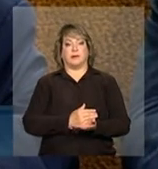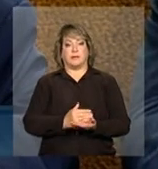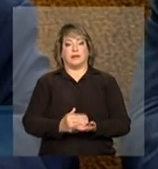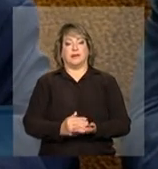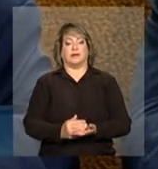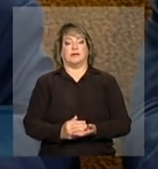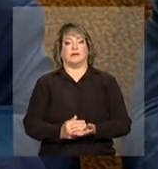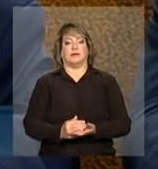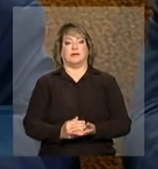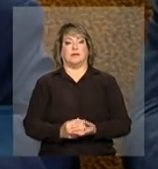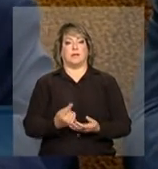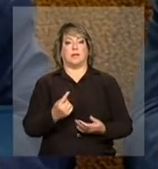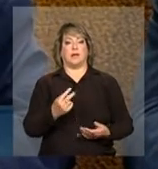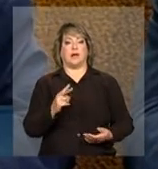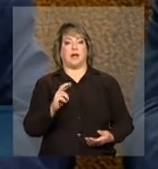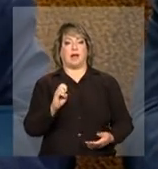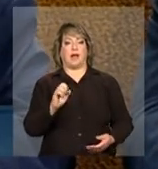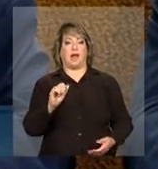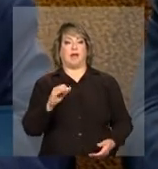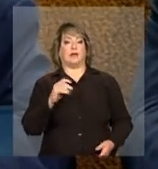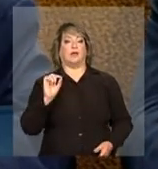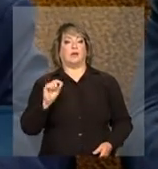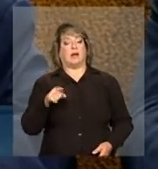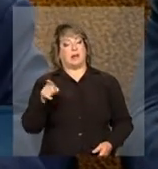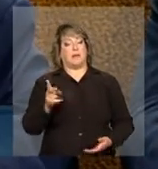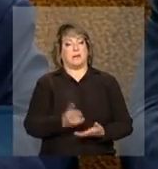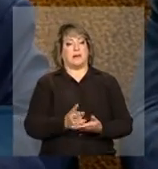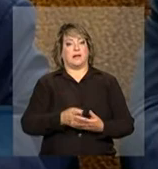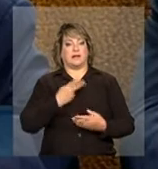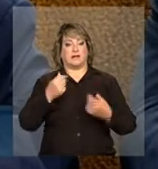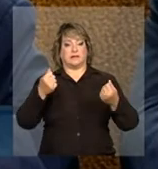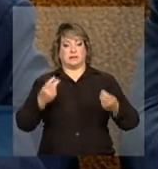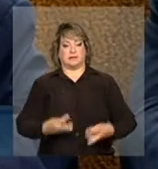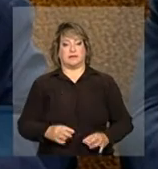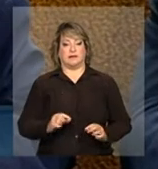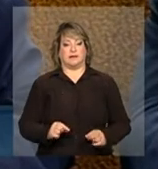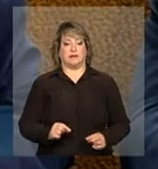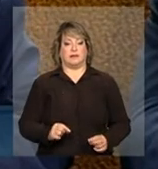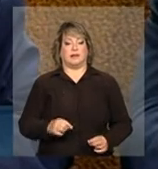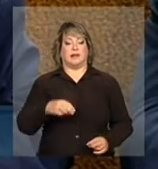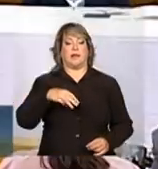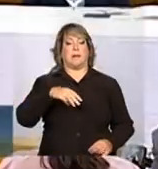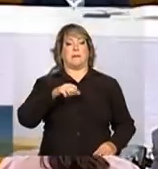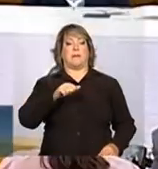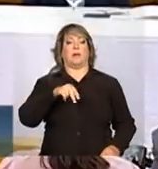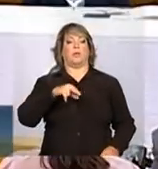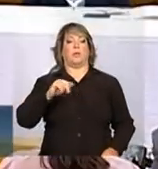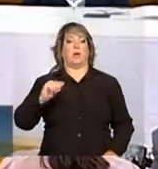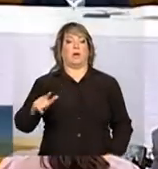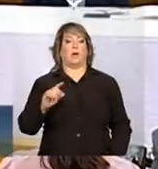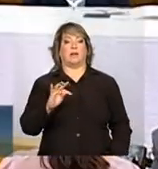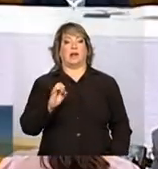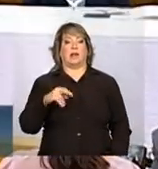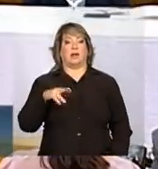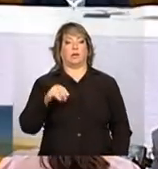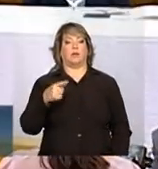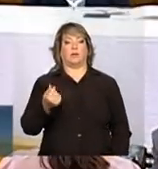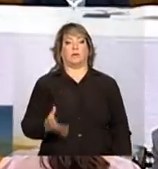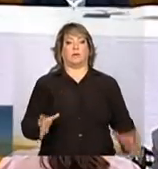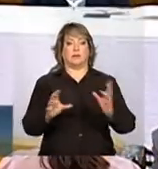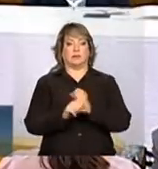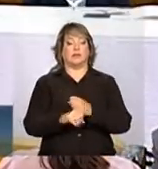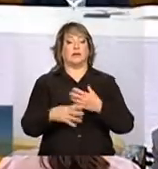de uma certa reação, como ela mesma que disse, ao manual técnico do orçamento, e